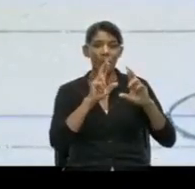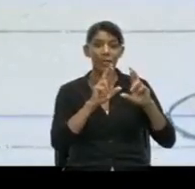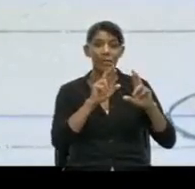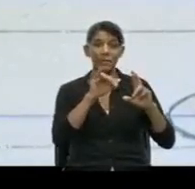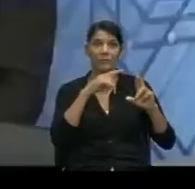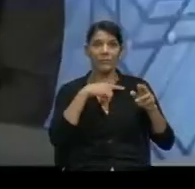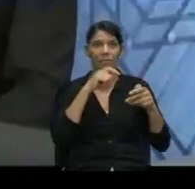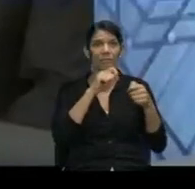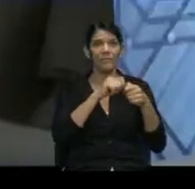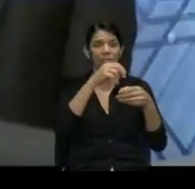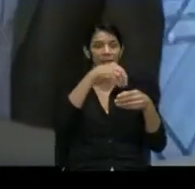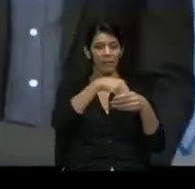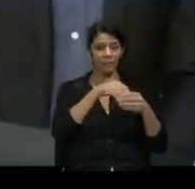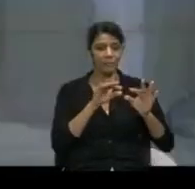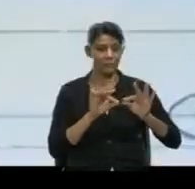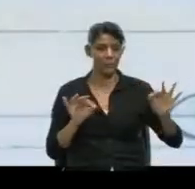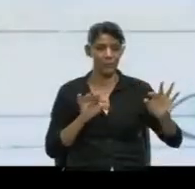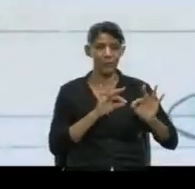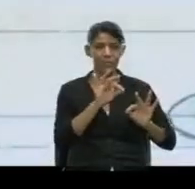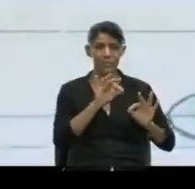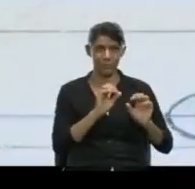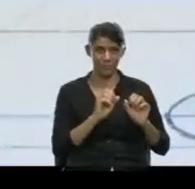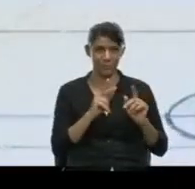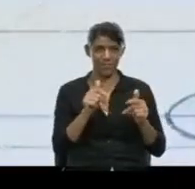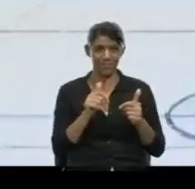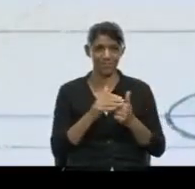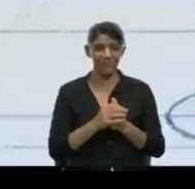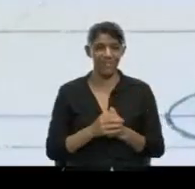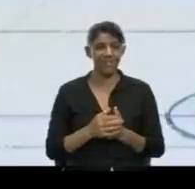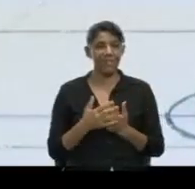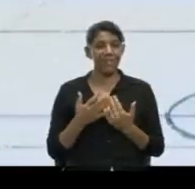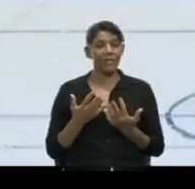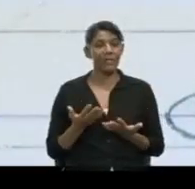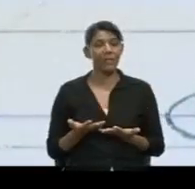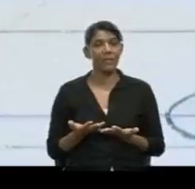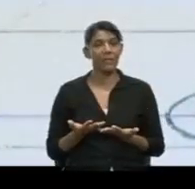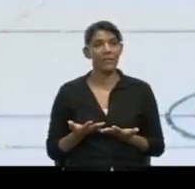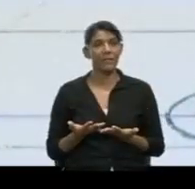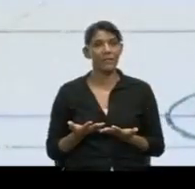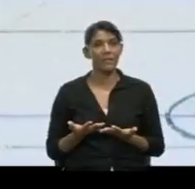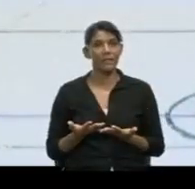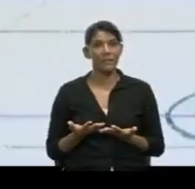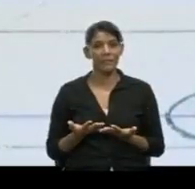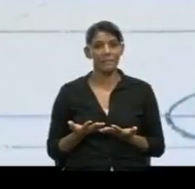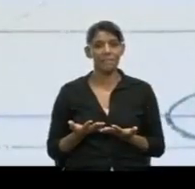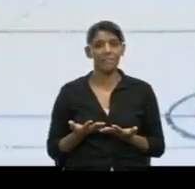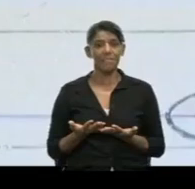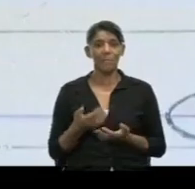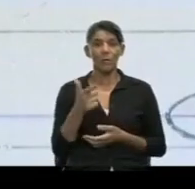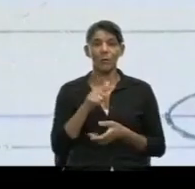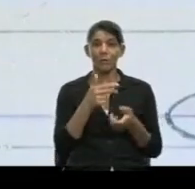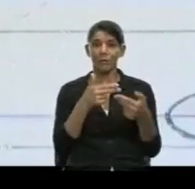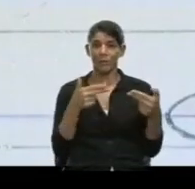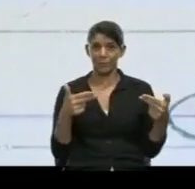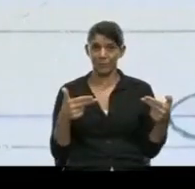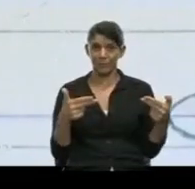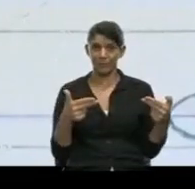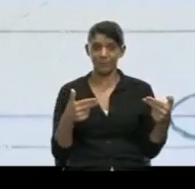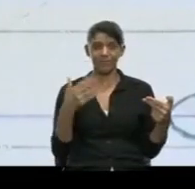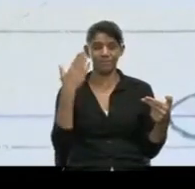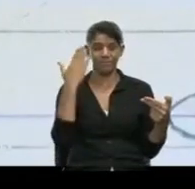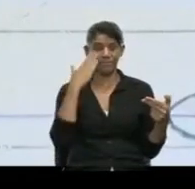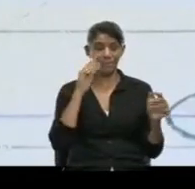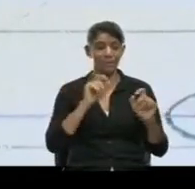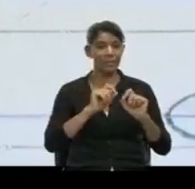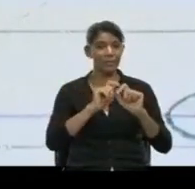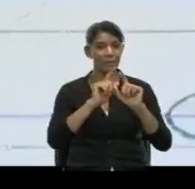se você fez dentro do esquadro ou não, tá? Bom, pessoal, outra coisa que eu quero deixar claro para